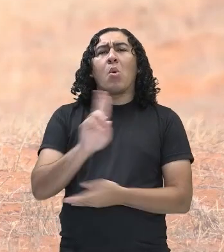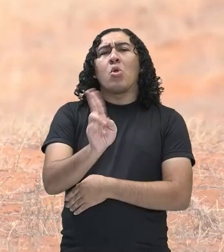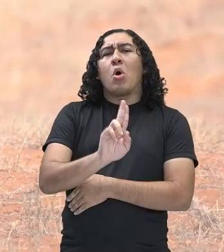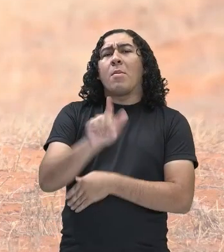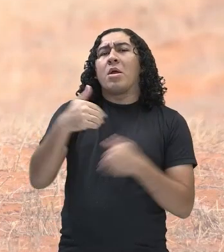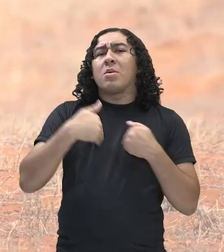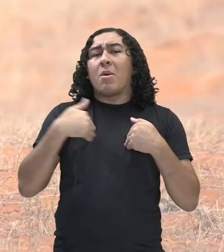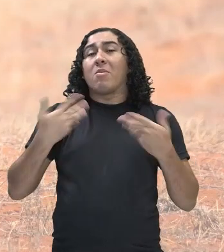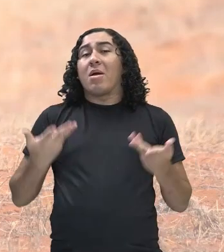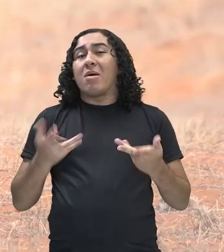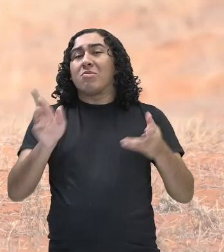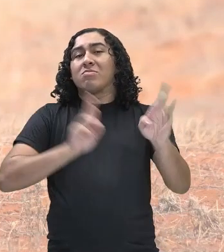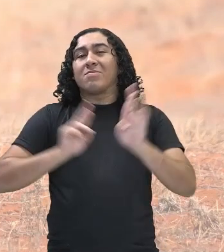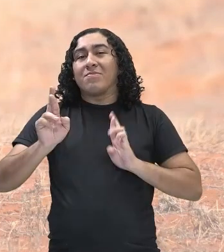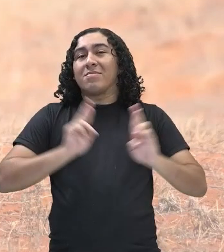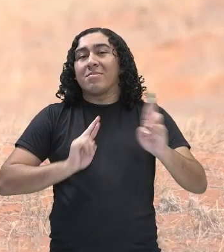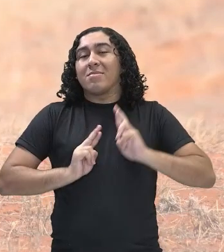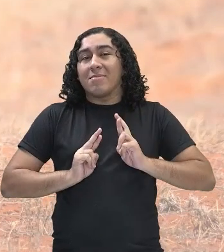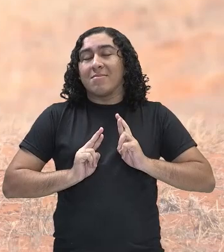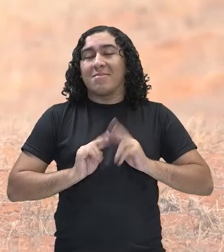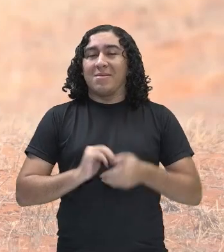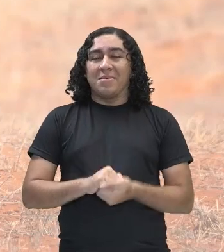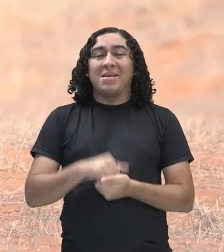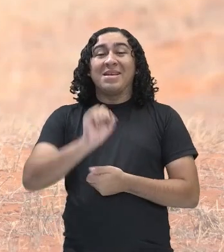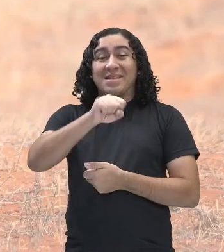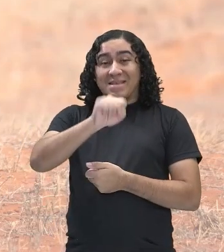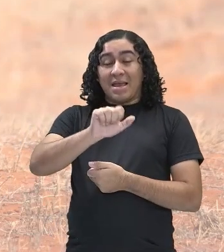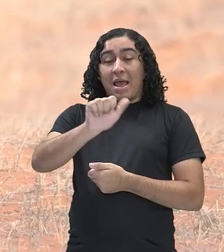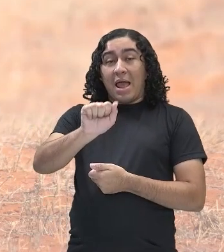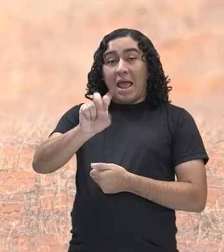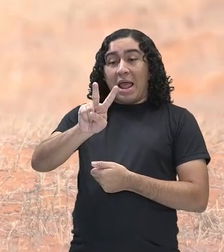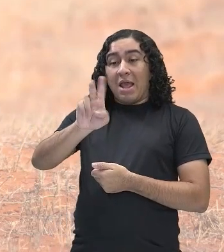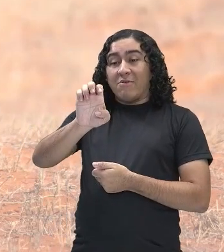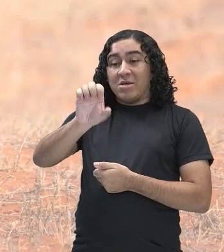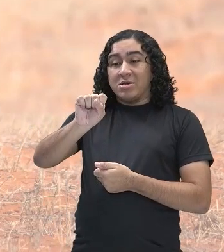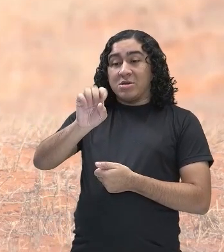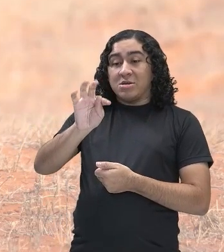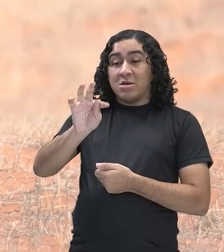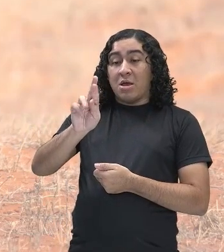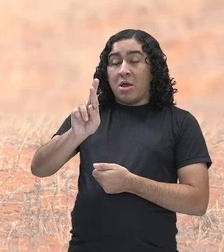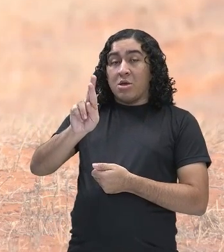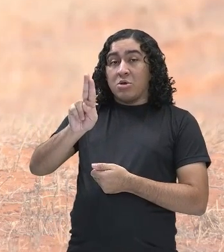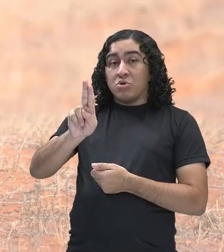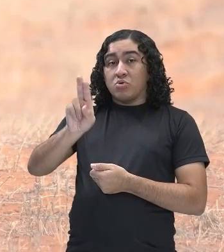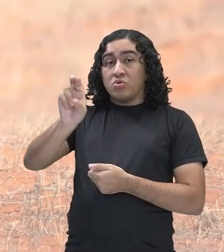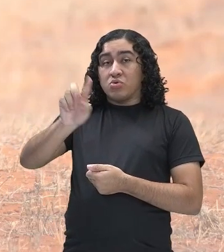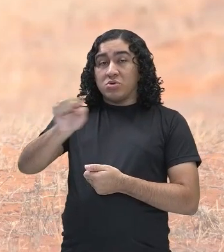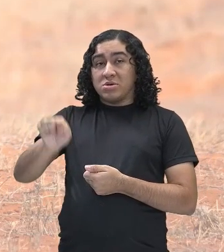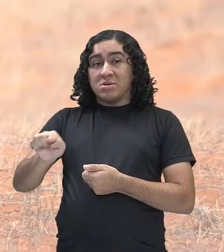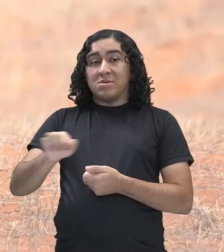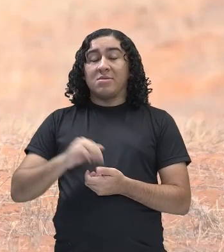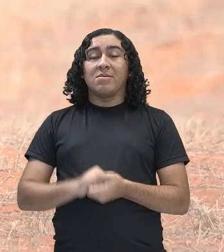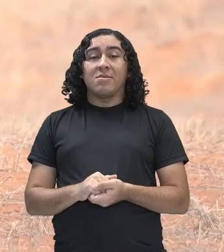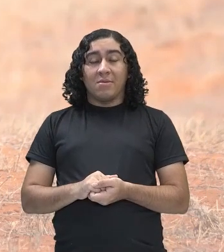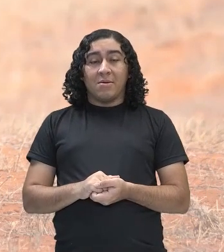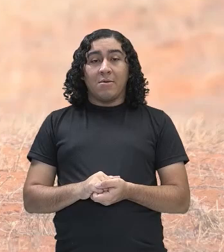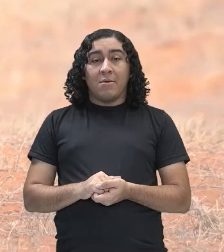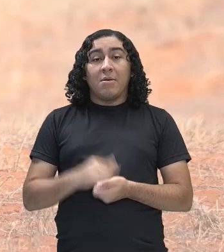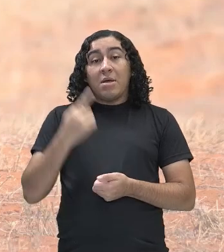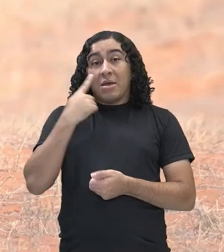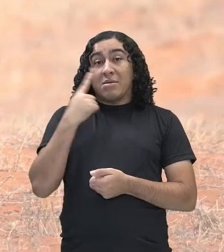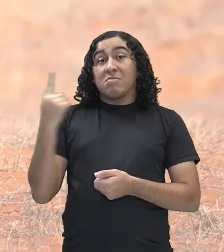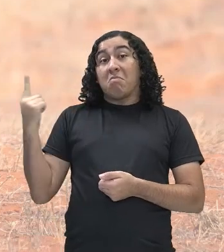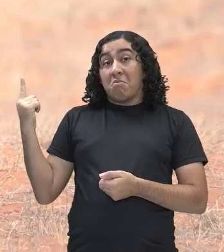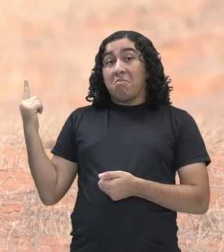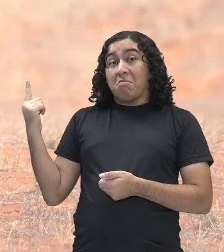uma, dou-lhe 2. Sim, esse aqui é o avestruz. Então, os avestruz, eles estão aqui, esse